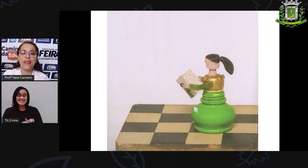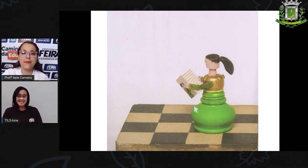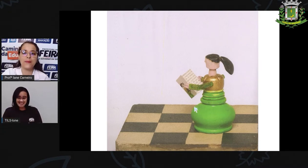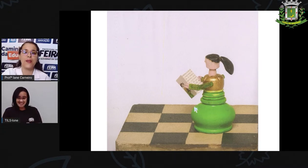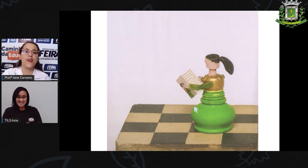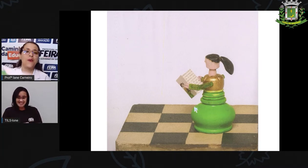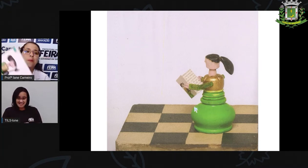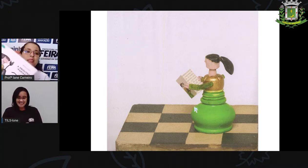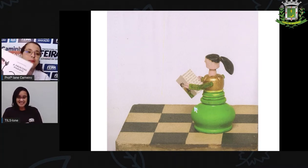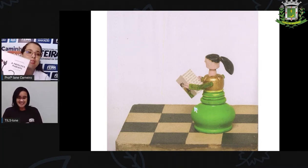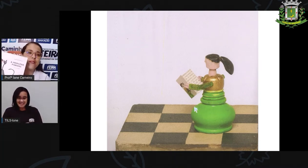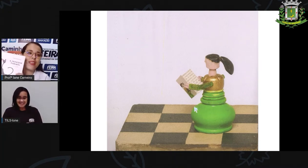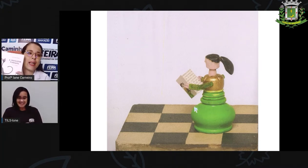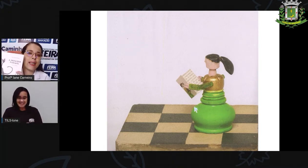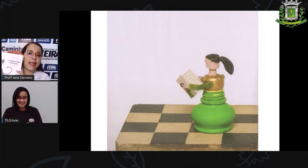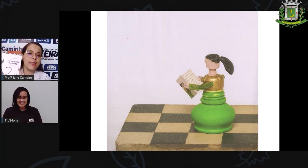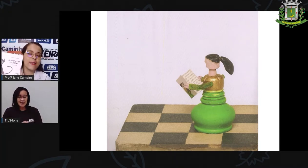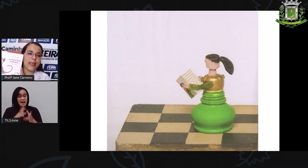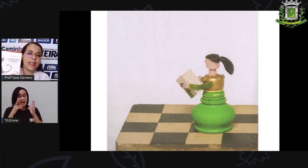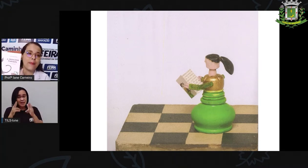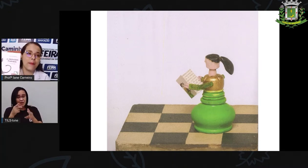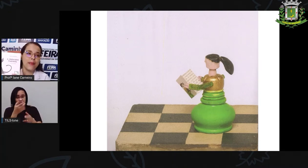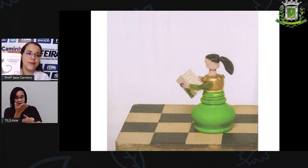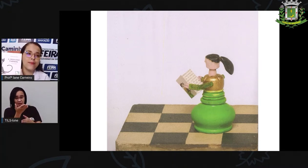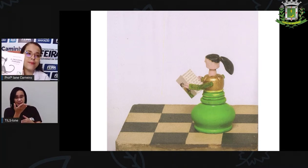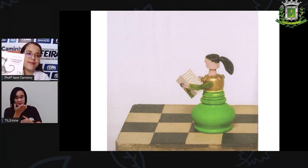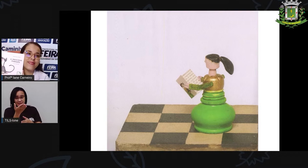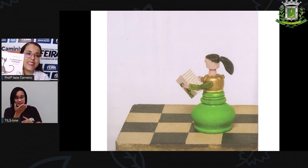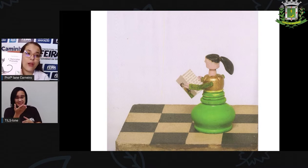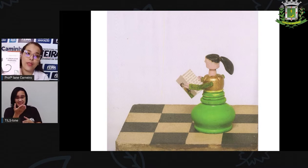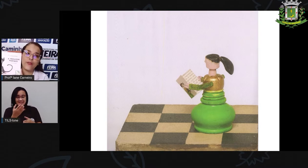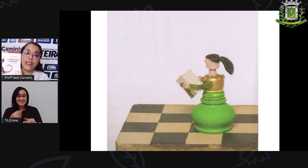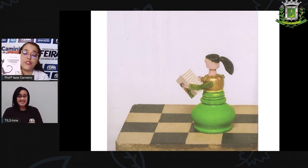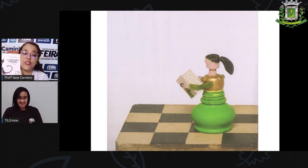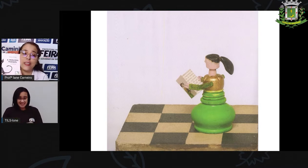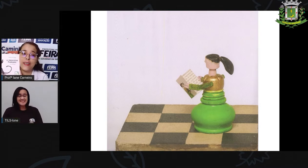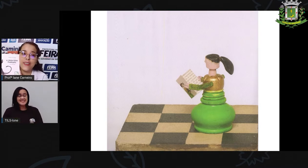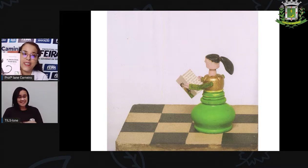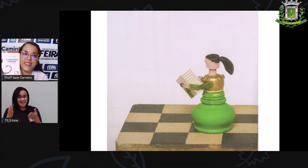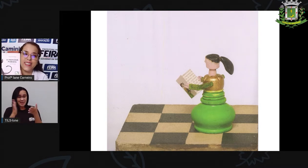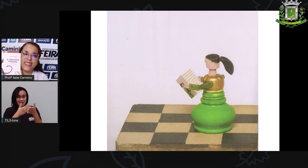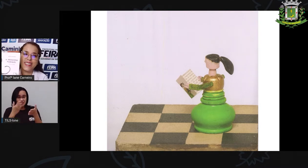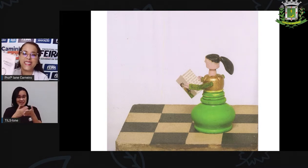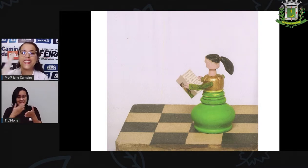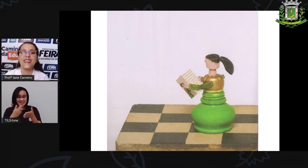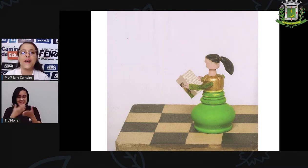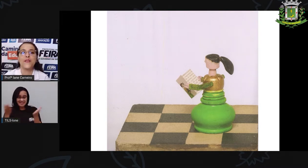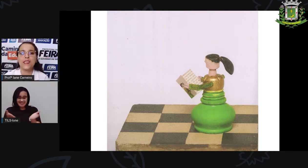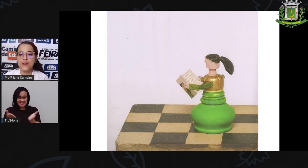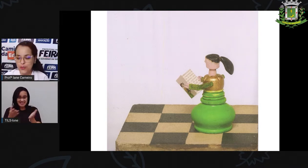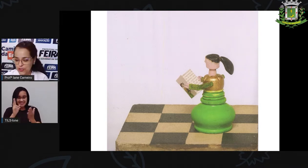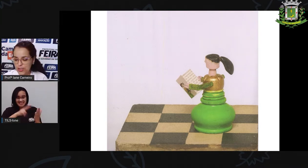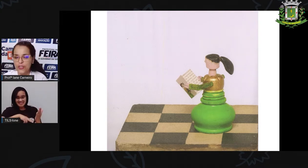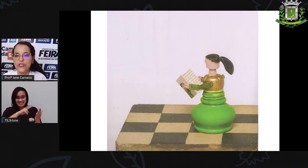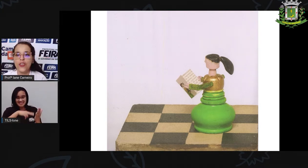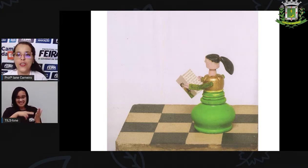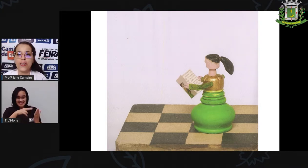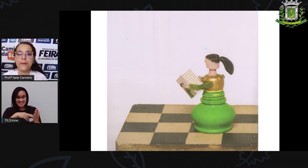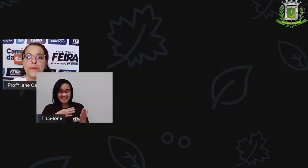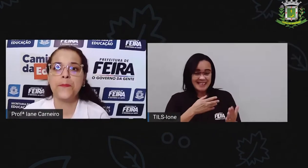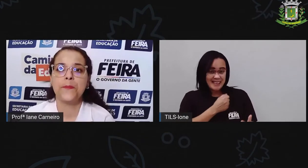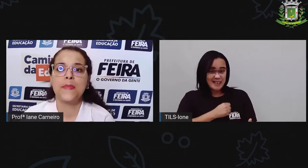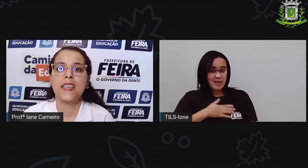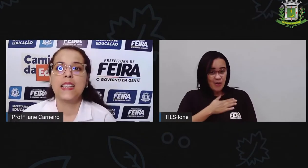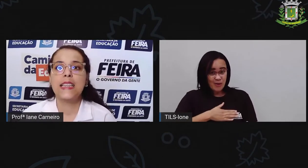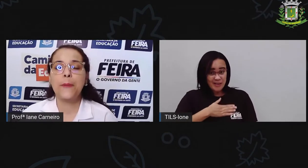Olha, o mesmo livro que ela está lendo está aqui na minha mão. E é o livro que a gente leu agora. Vocês curtiram a história?